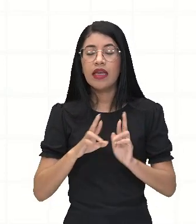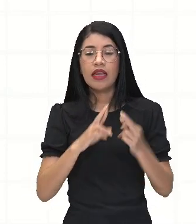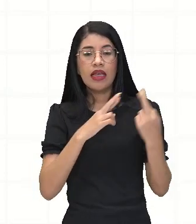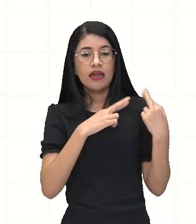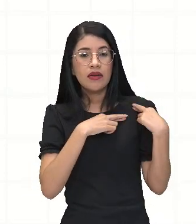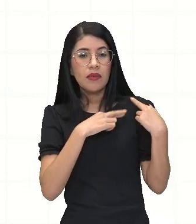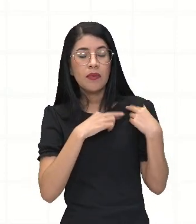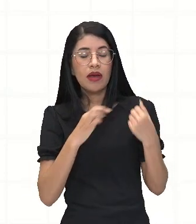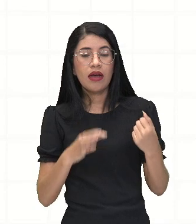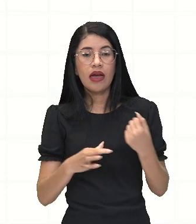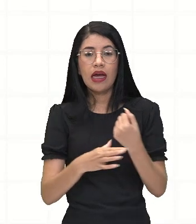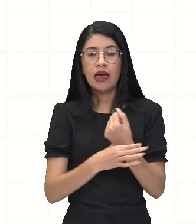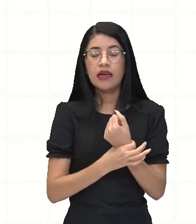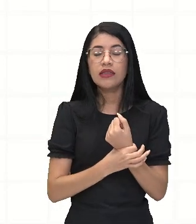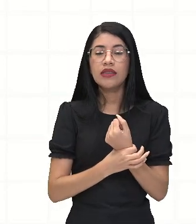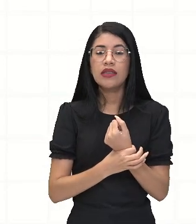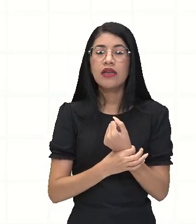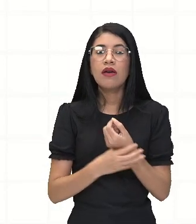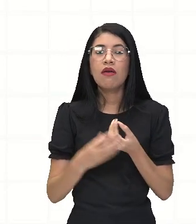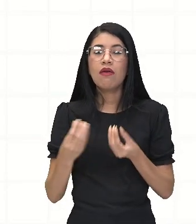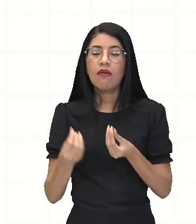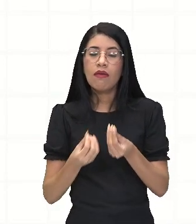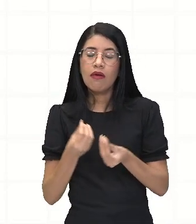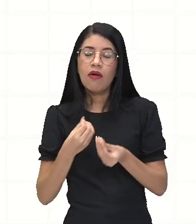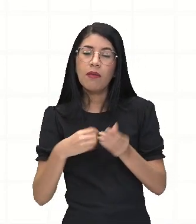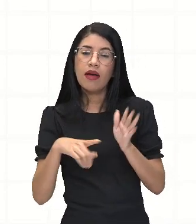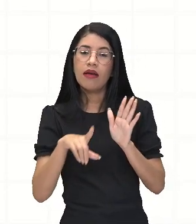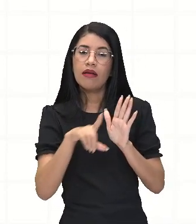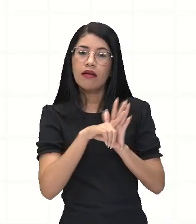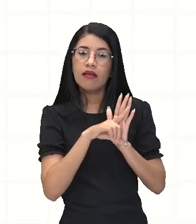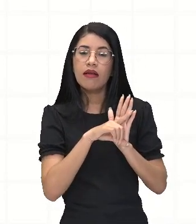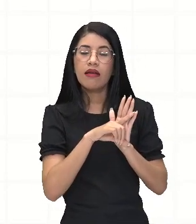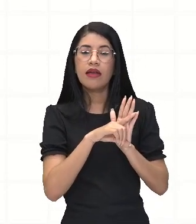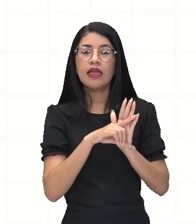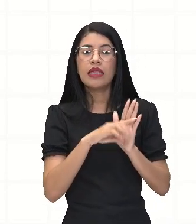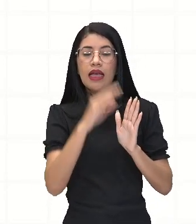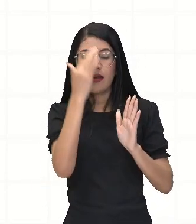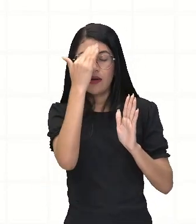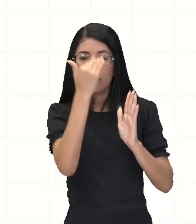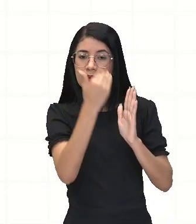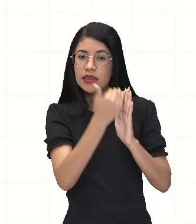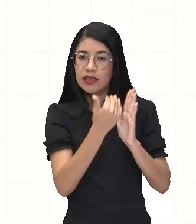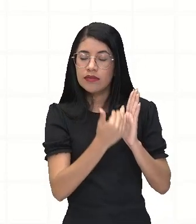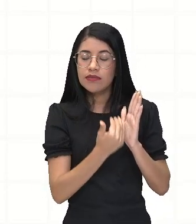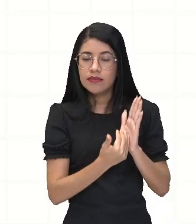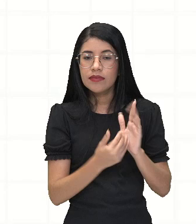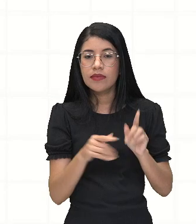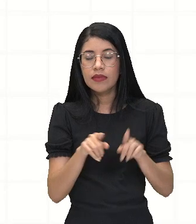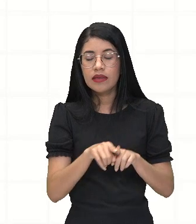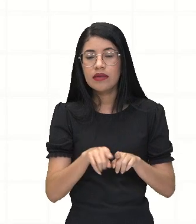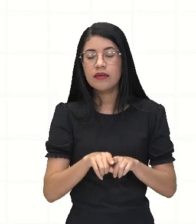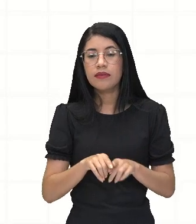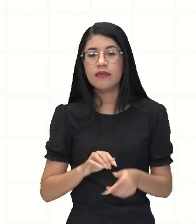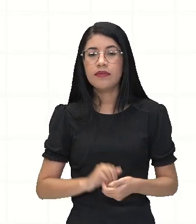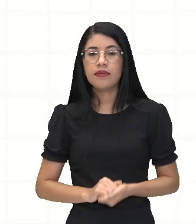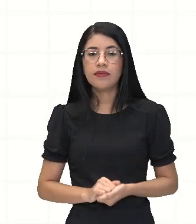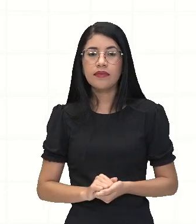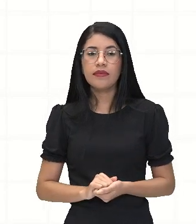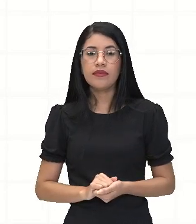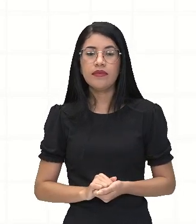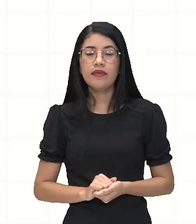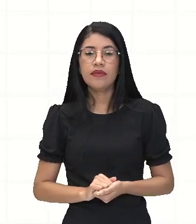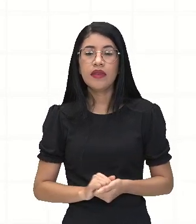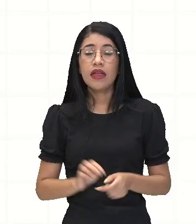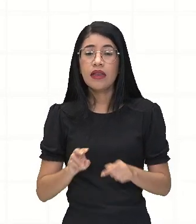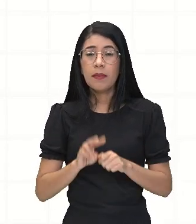para garantir que as leis, as diretrizes da coroa sejam respeitadas, sejam seguidas, além